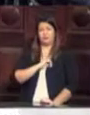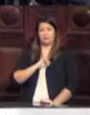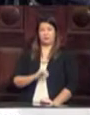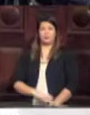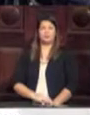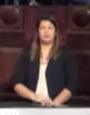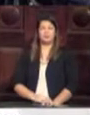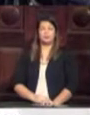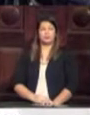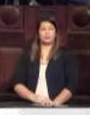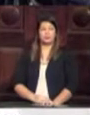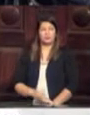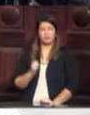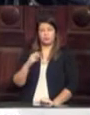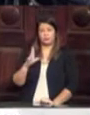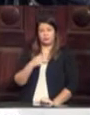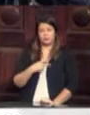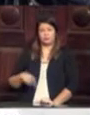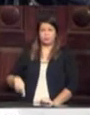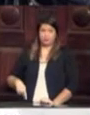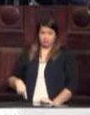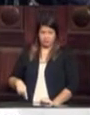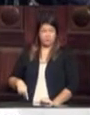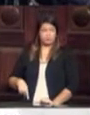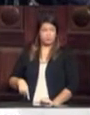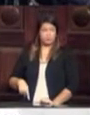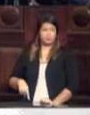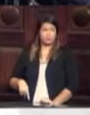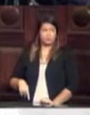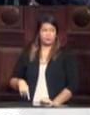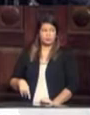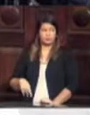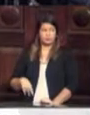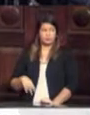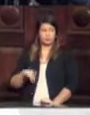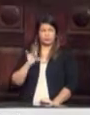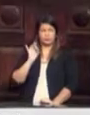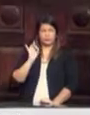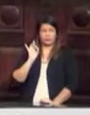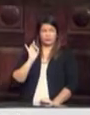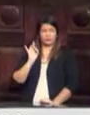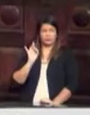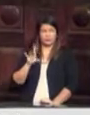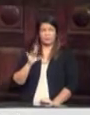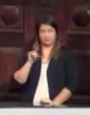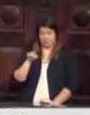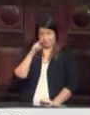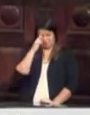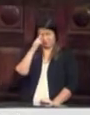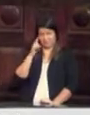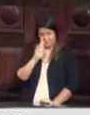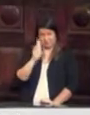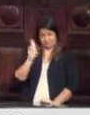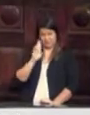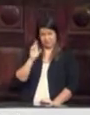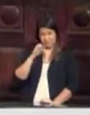Senhor presidente, Sadi Noel. Só lembrar o nome do prefeito Itaboraí para Vossa